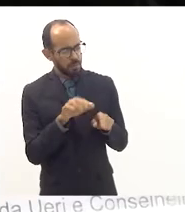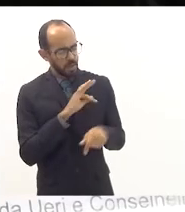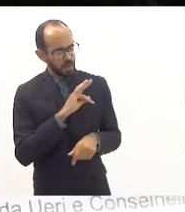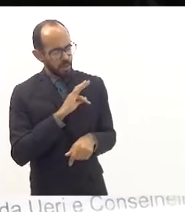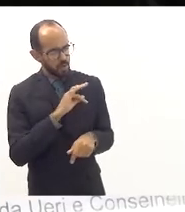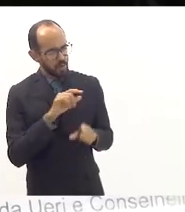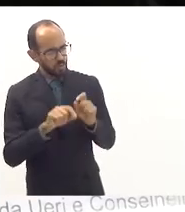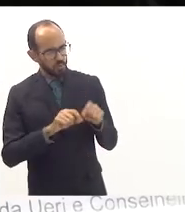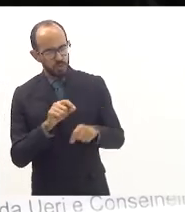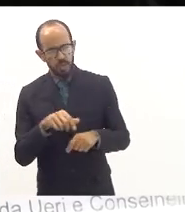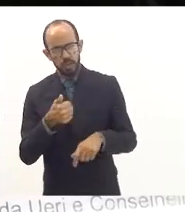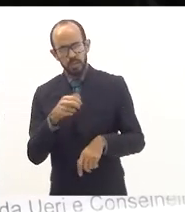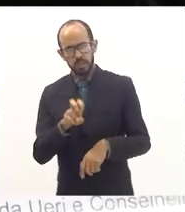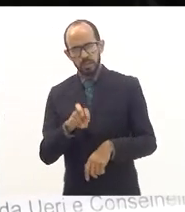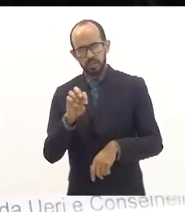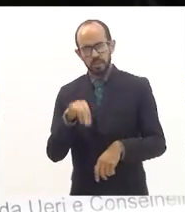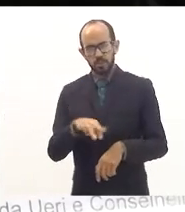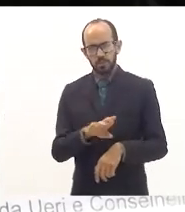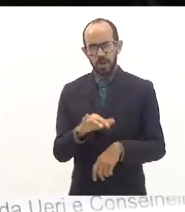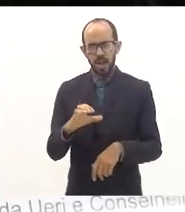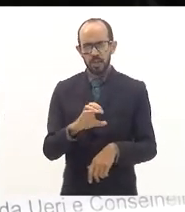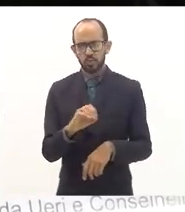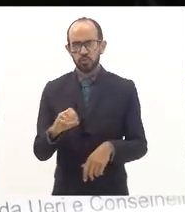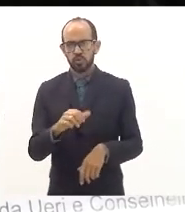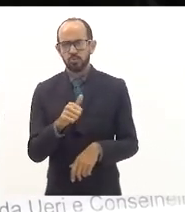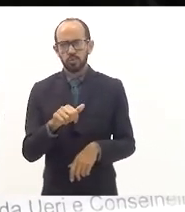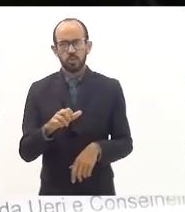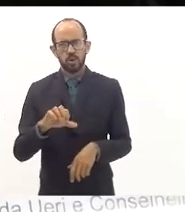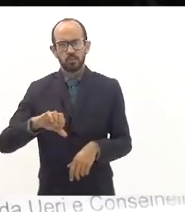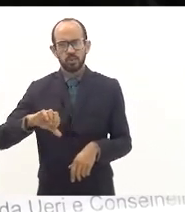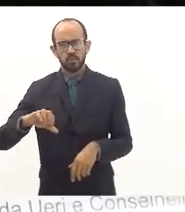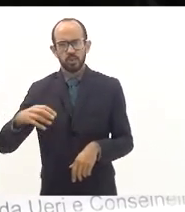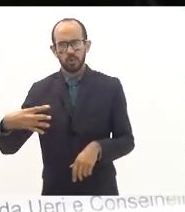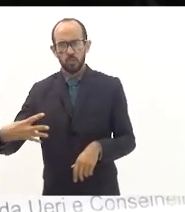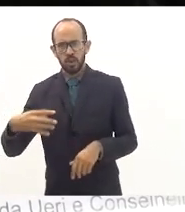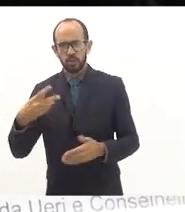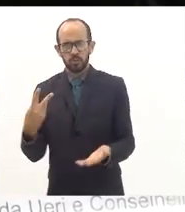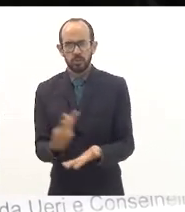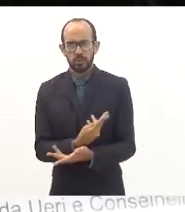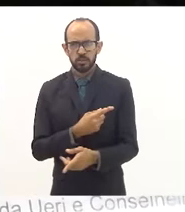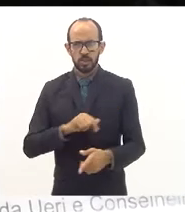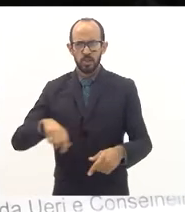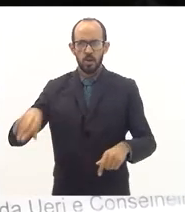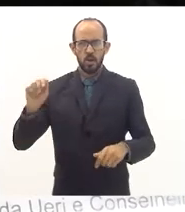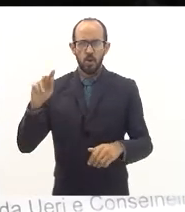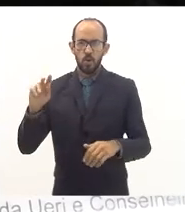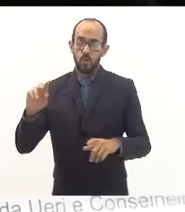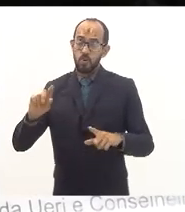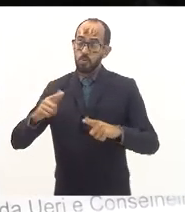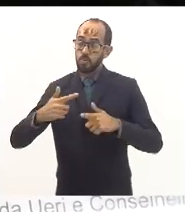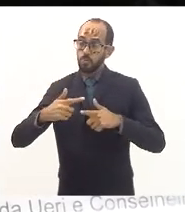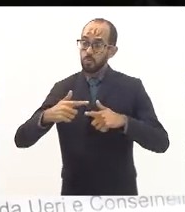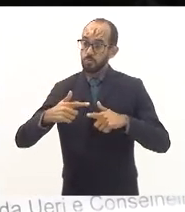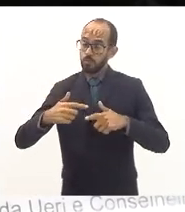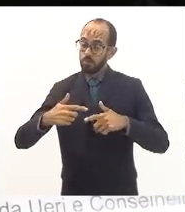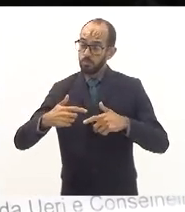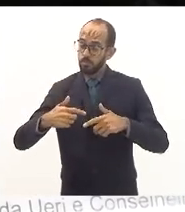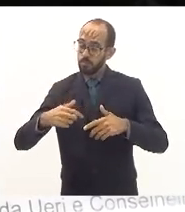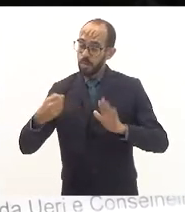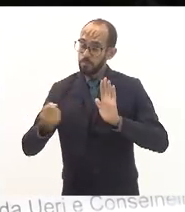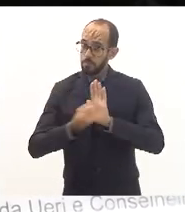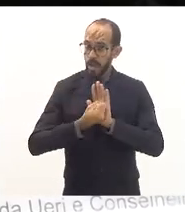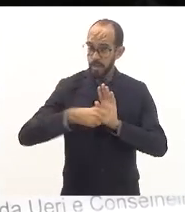em 15 de março de 94 aconteceu um impressionante fato histórico que marcou